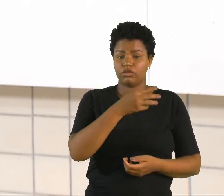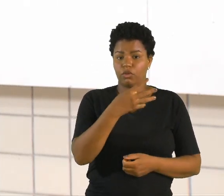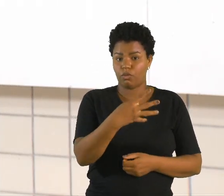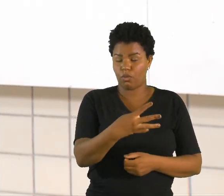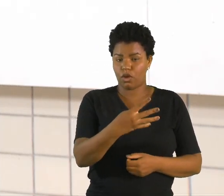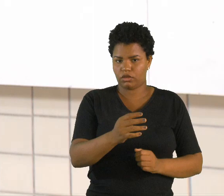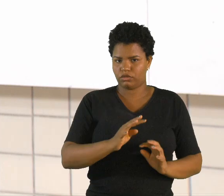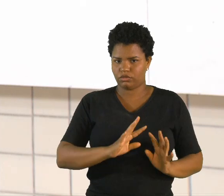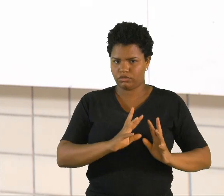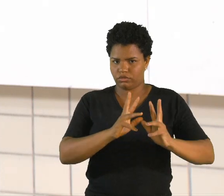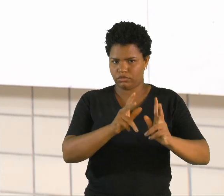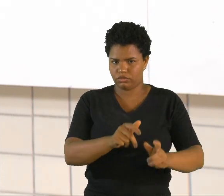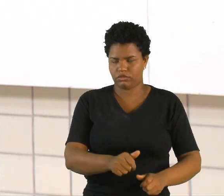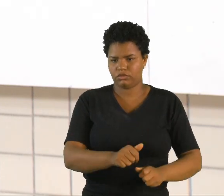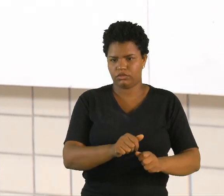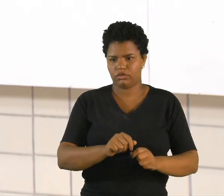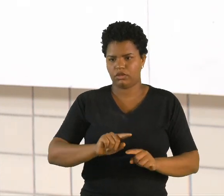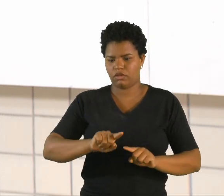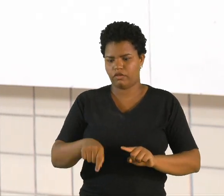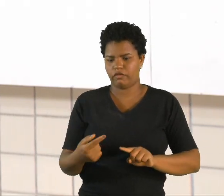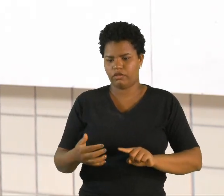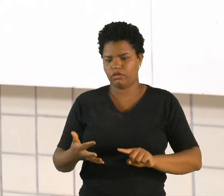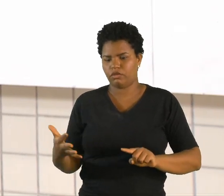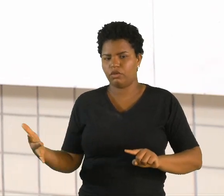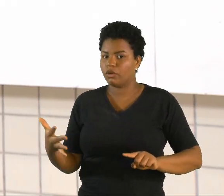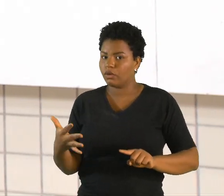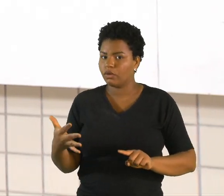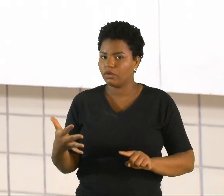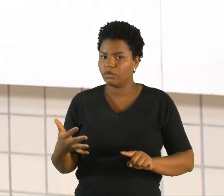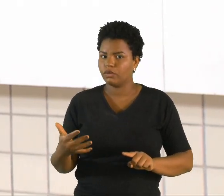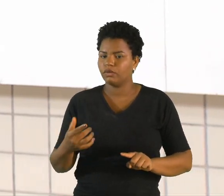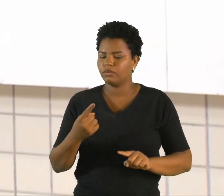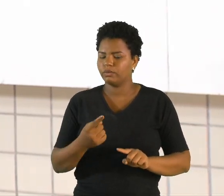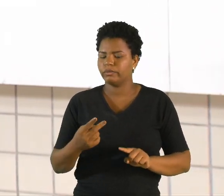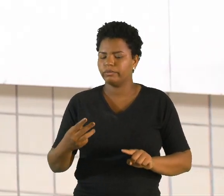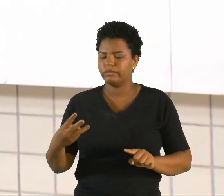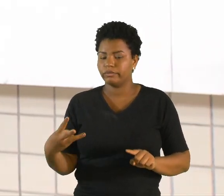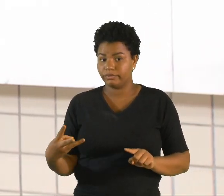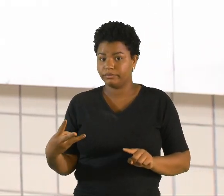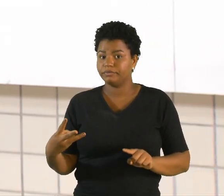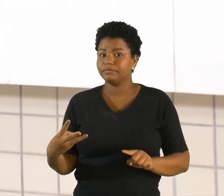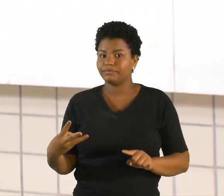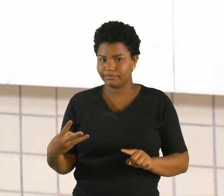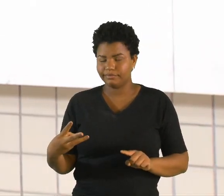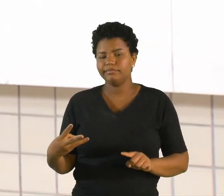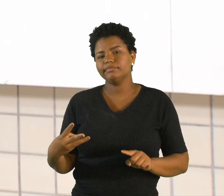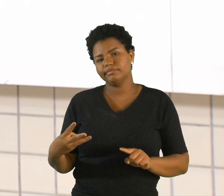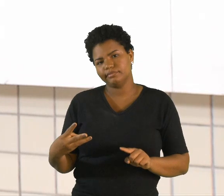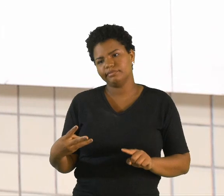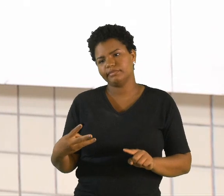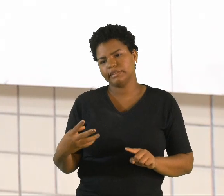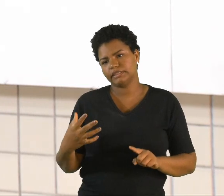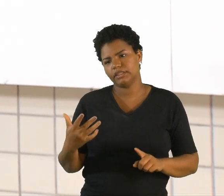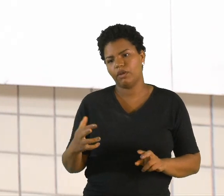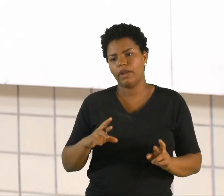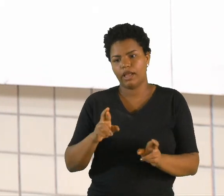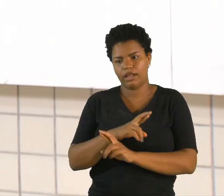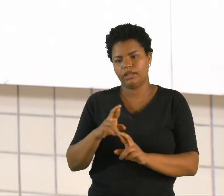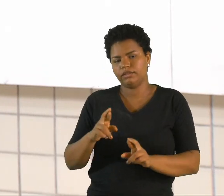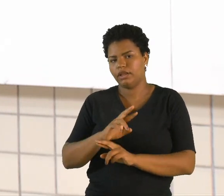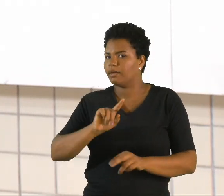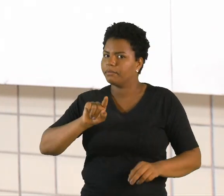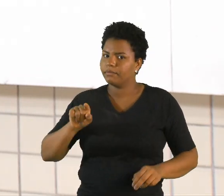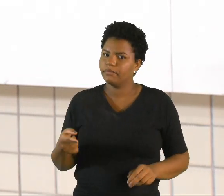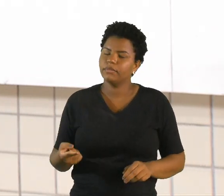inteiros. Contou quantos números tem após a vírgula? 1, 2, 3. 3. Relaciono ao